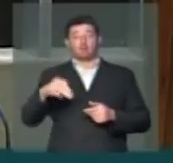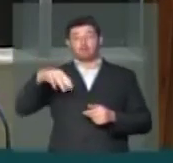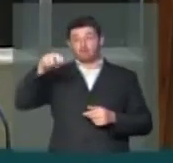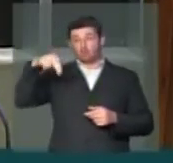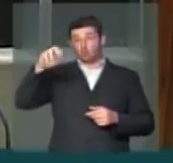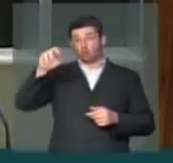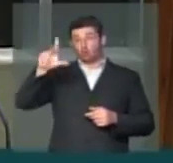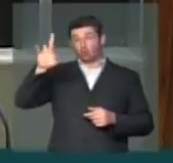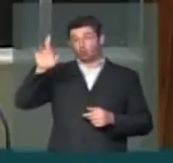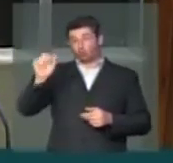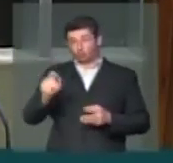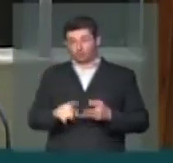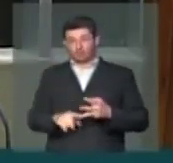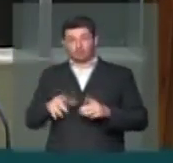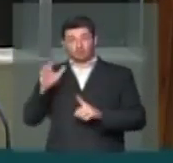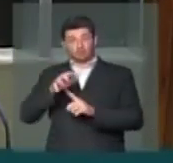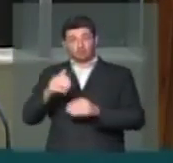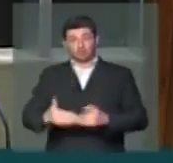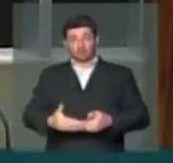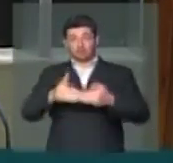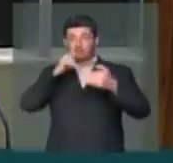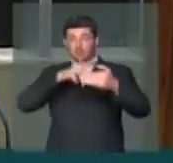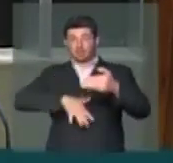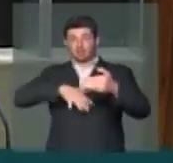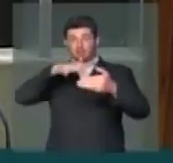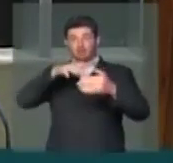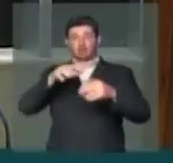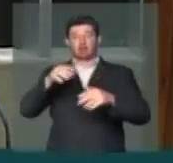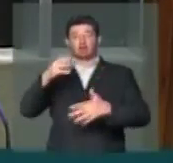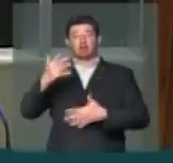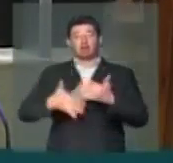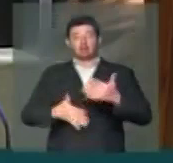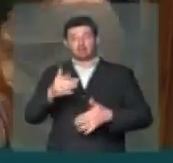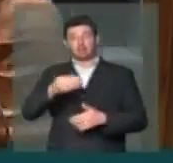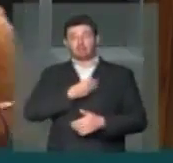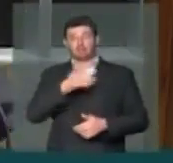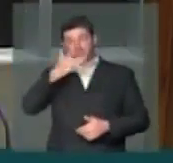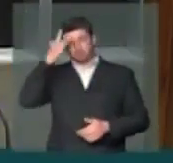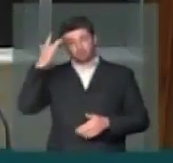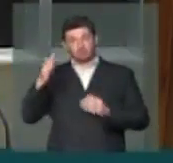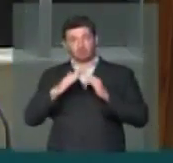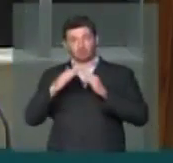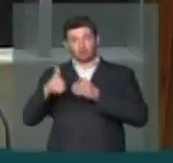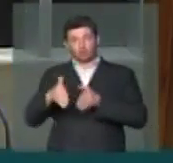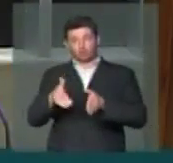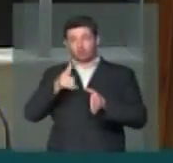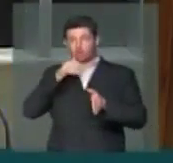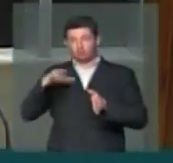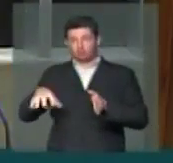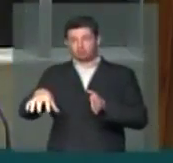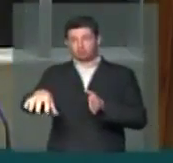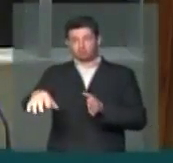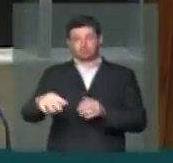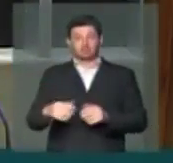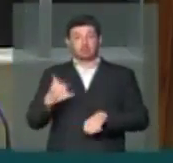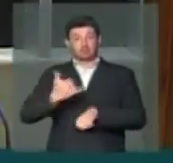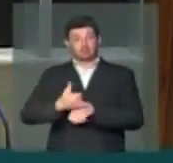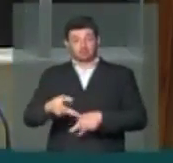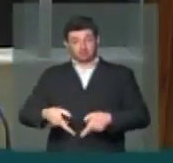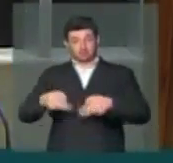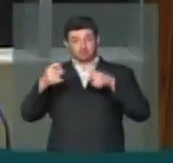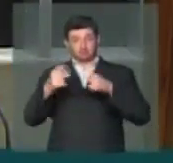arrasadora, impacto da construção de hidrelétricas atingindo populações ribeirinhas, da atividade mineradora